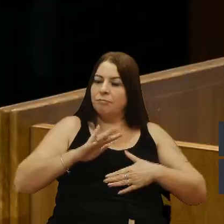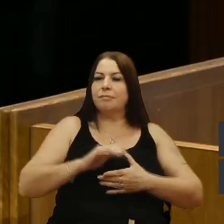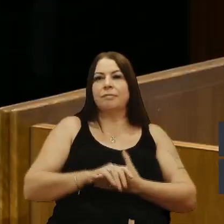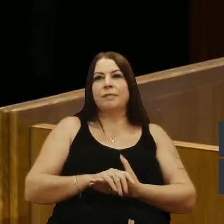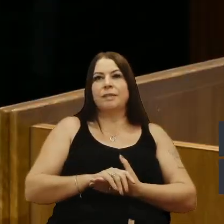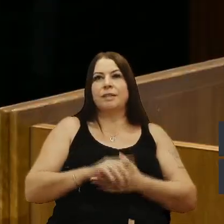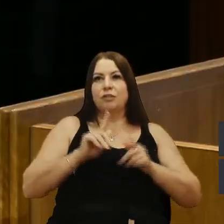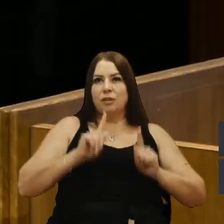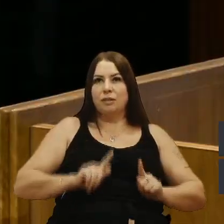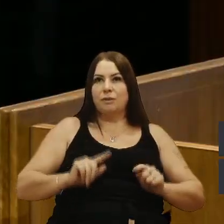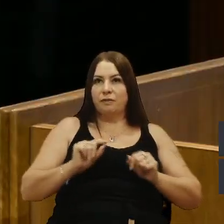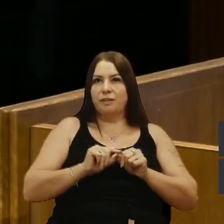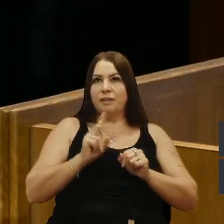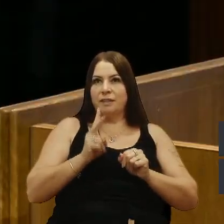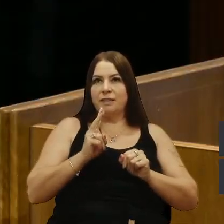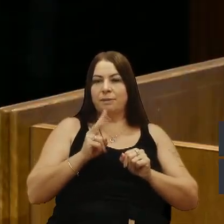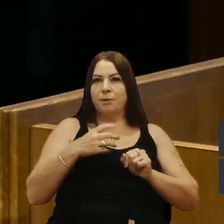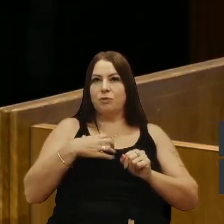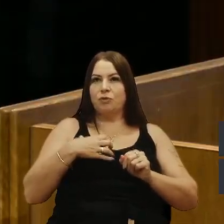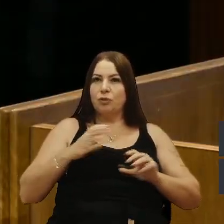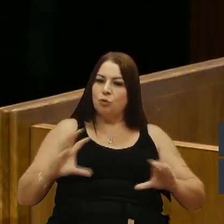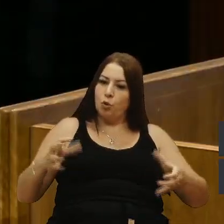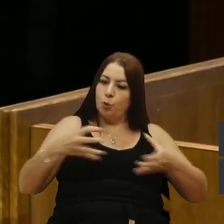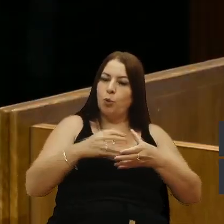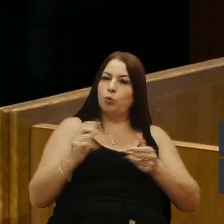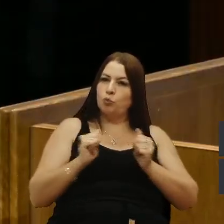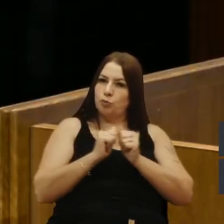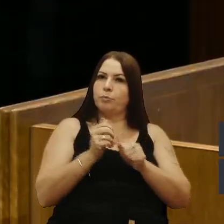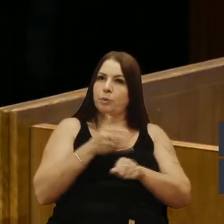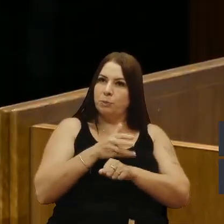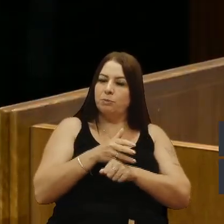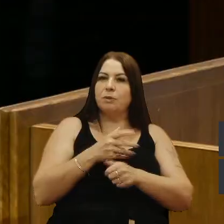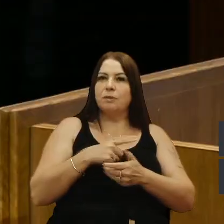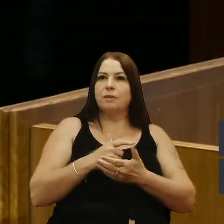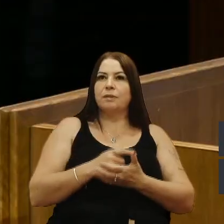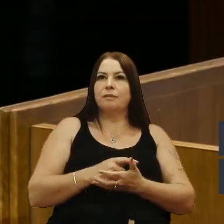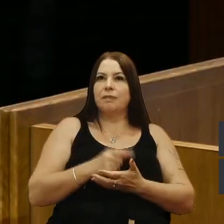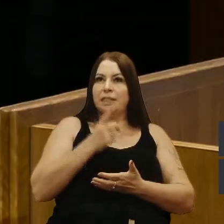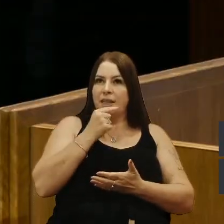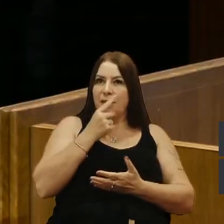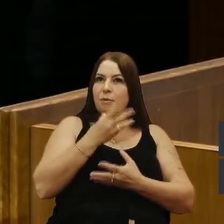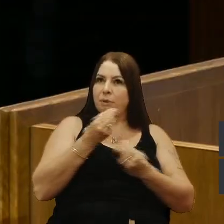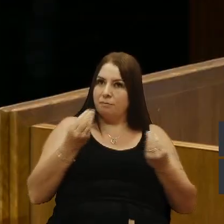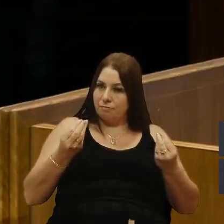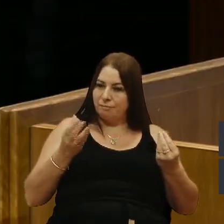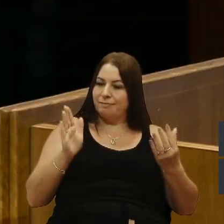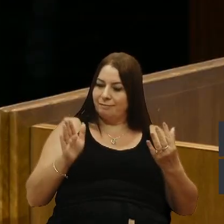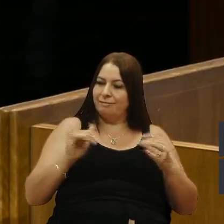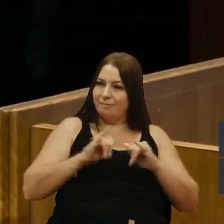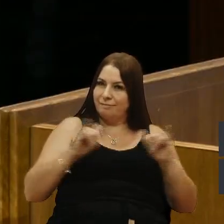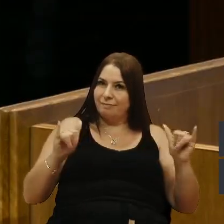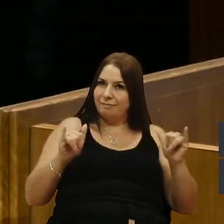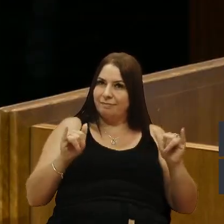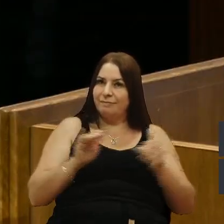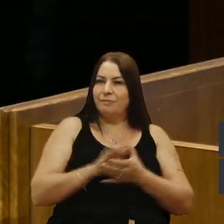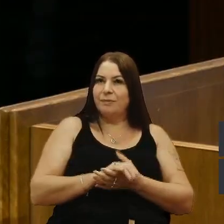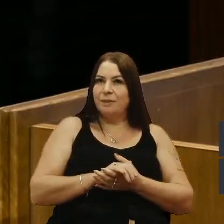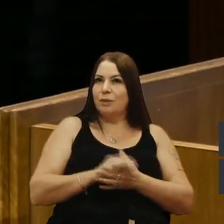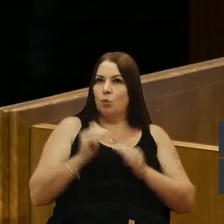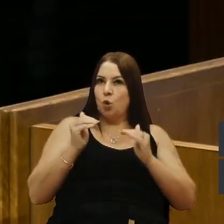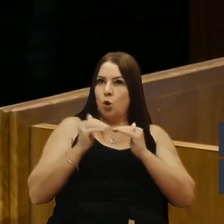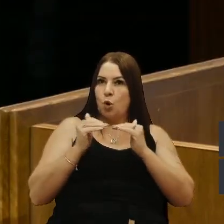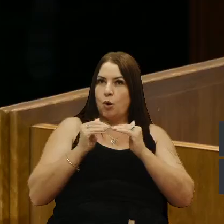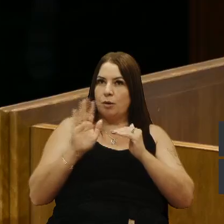a gestão que fazemos sempre é no sentido coletivo. Vai ter água bastante e também já avisar que não